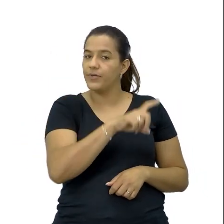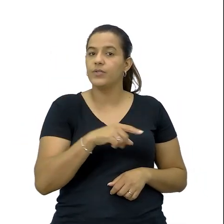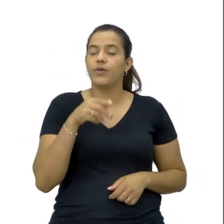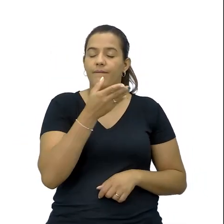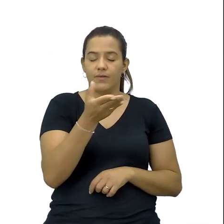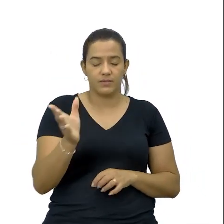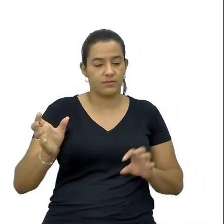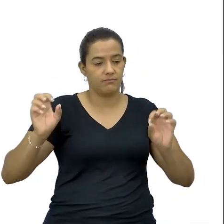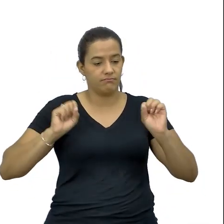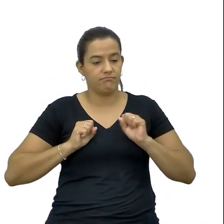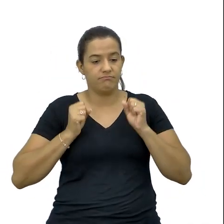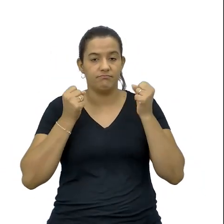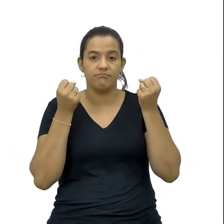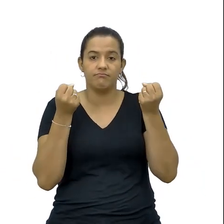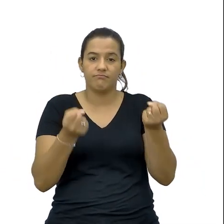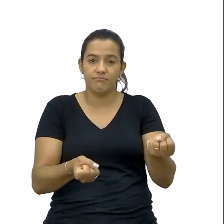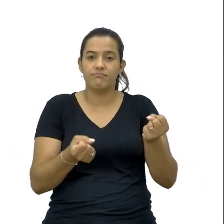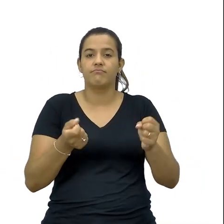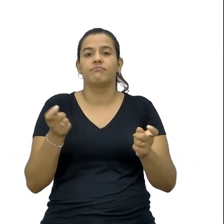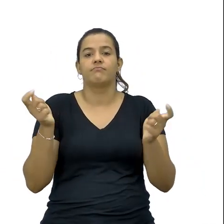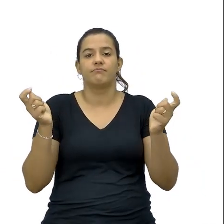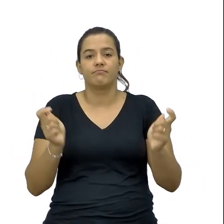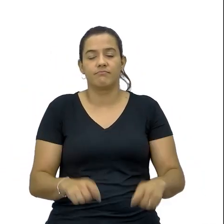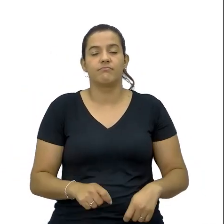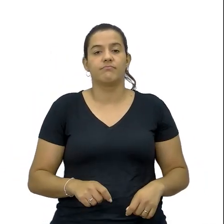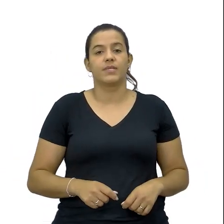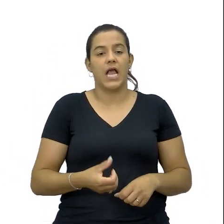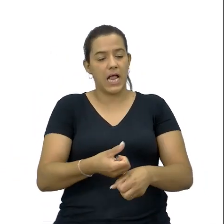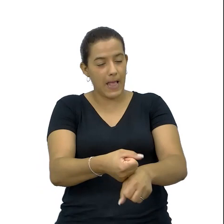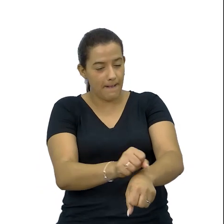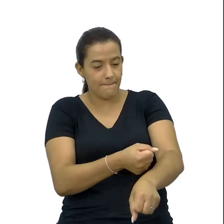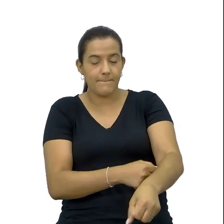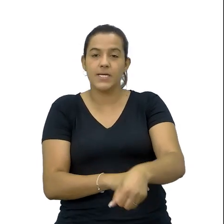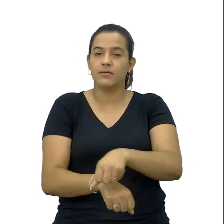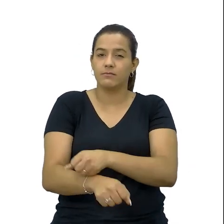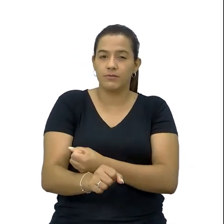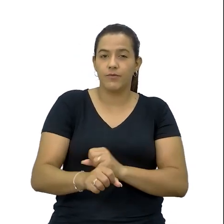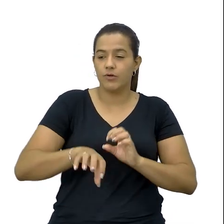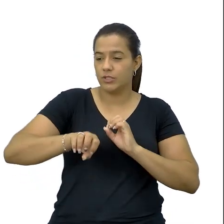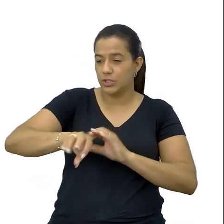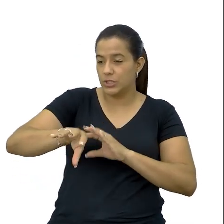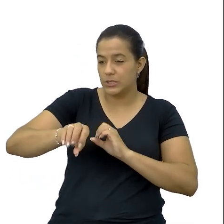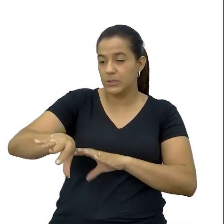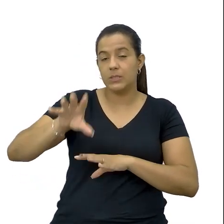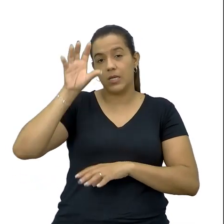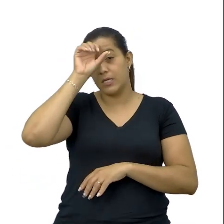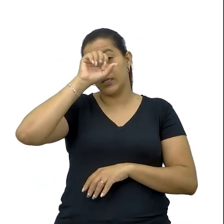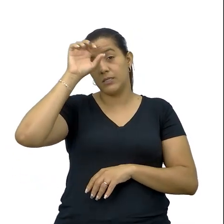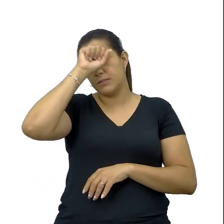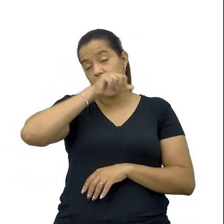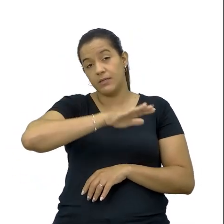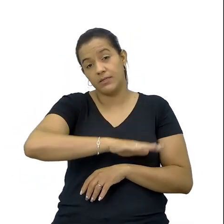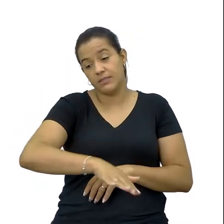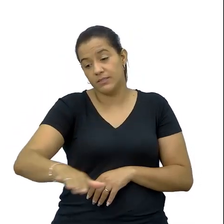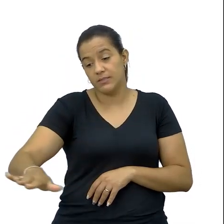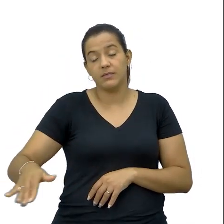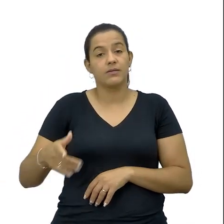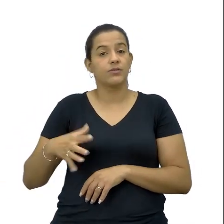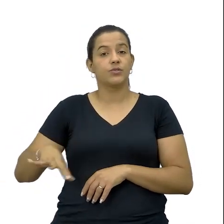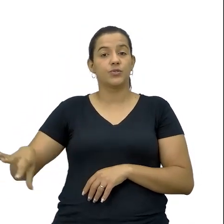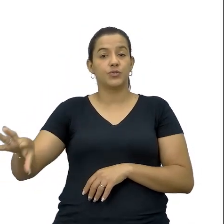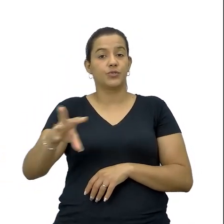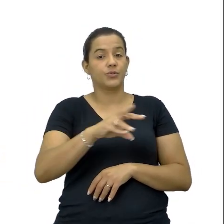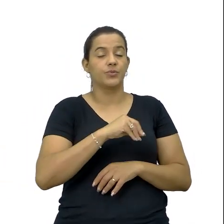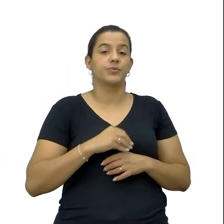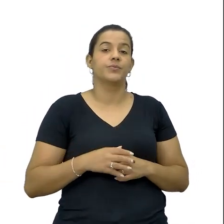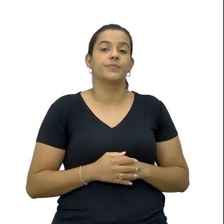para que a gente pudesse ensinar os meninos, né? Ensinar quando eu falo meninos, é sempre de uma forma muito